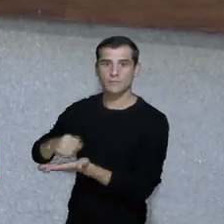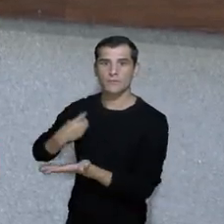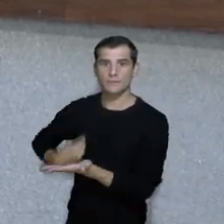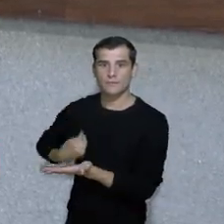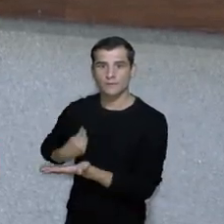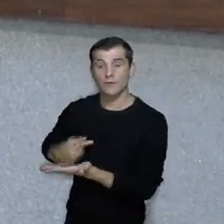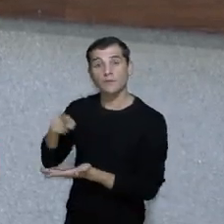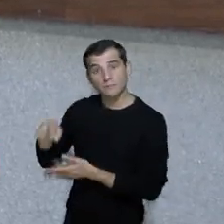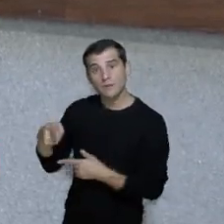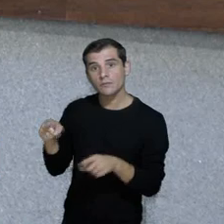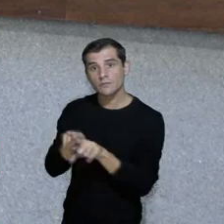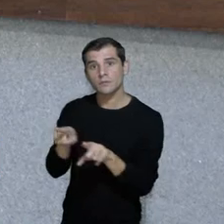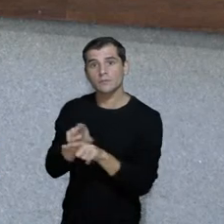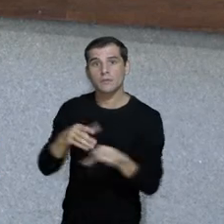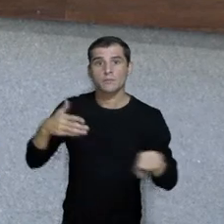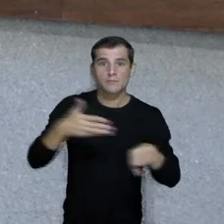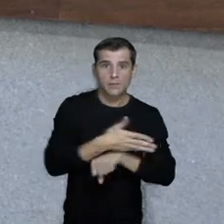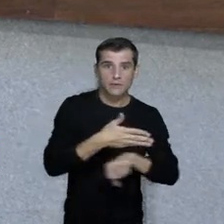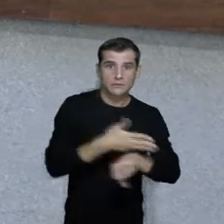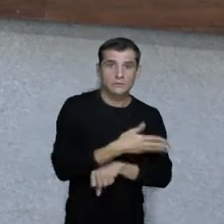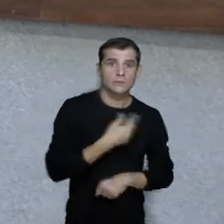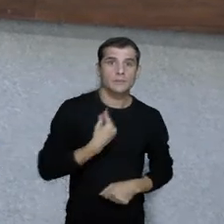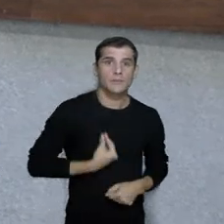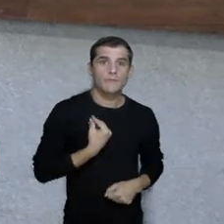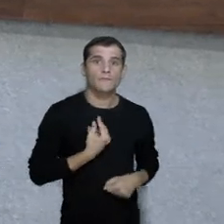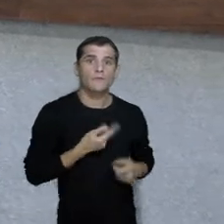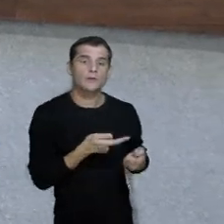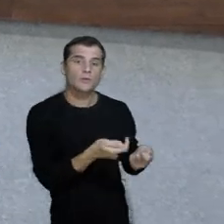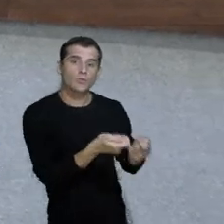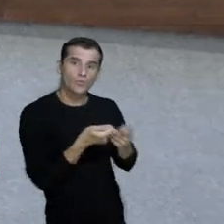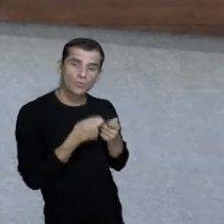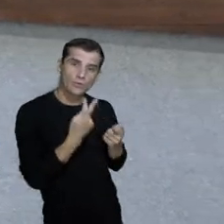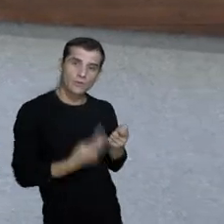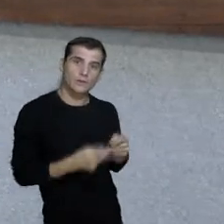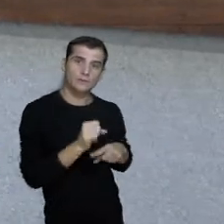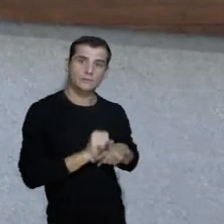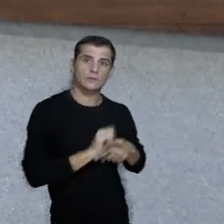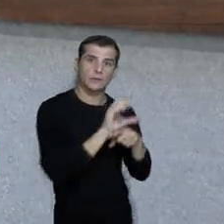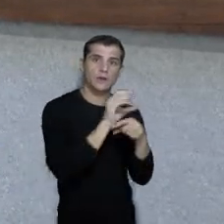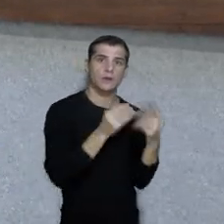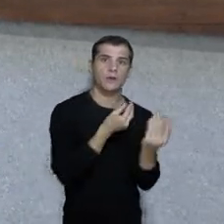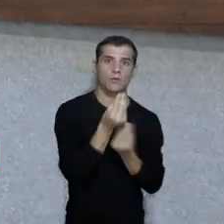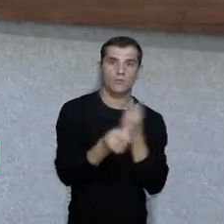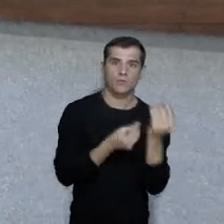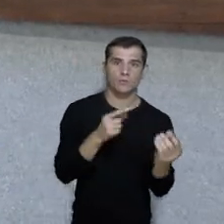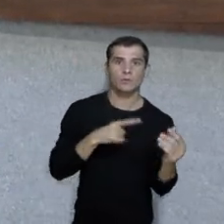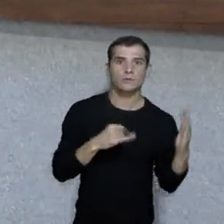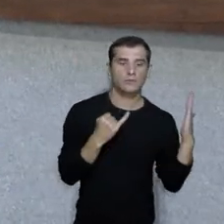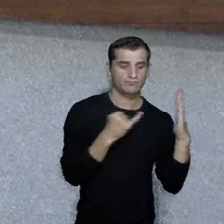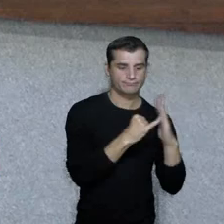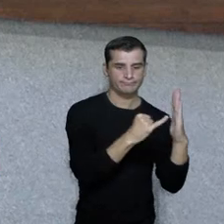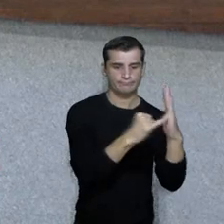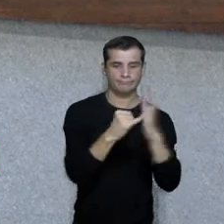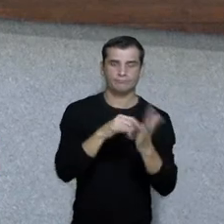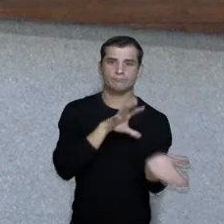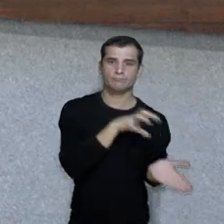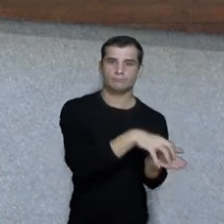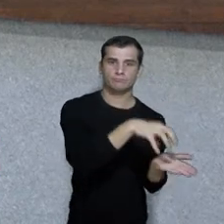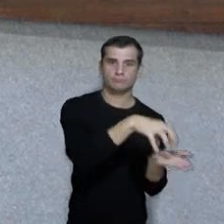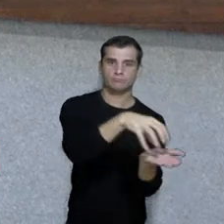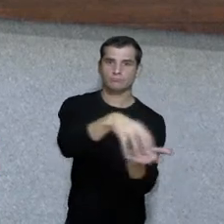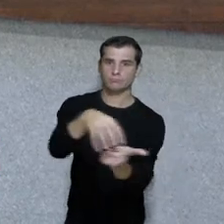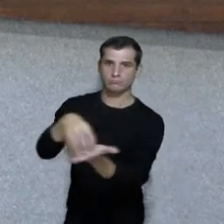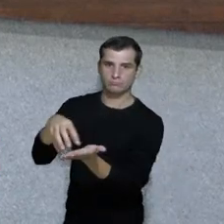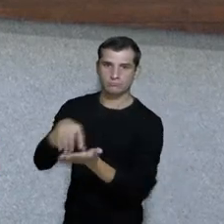eh faço parte da rede de controle de Santa Catarina que envolve vários órgãos né D Diogo do MP de contas é hoje o